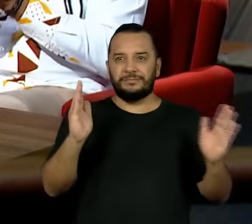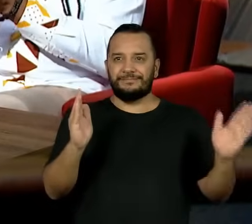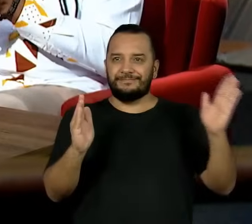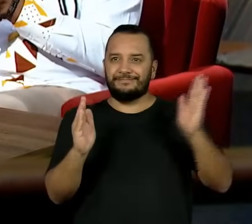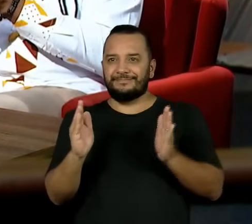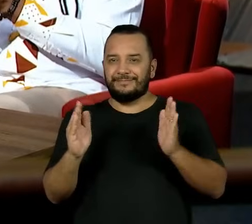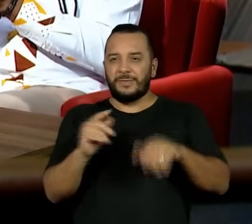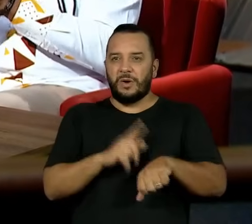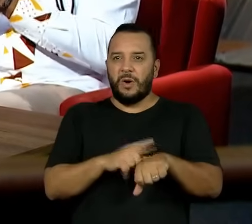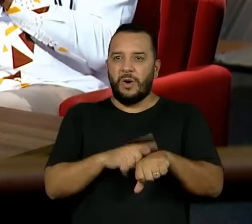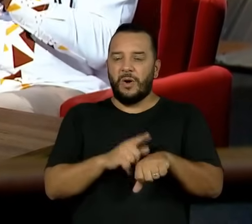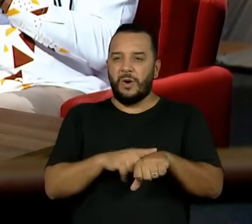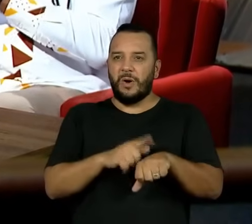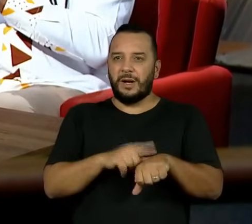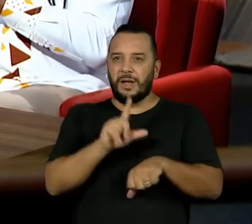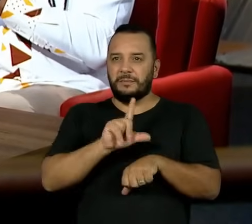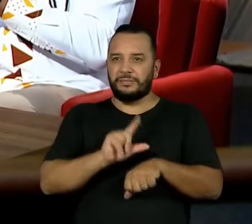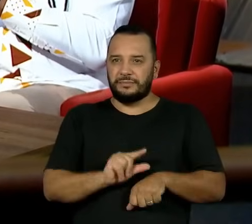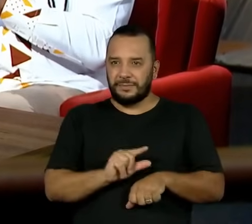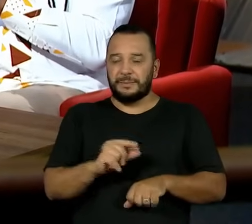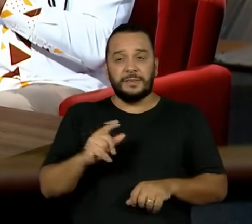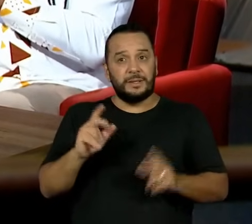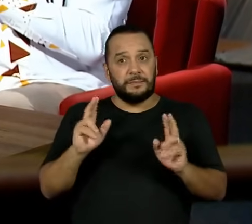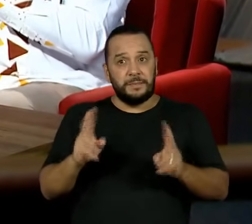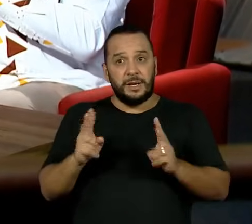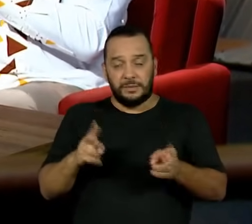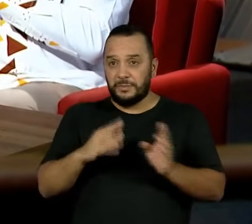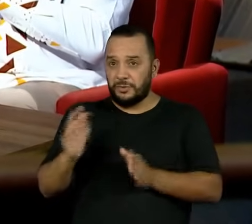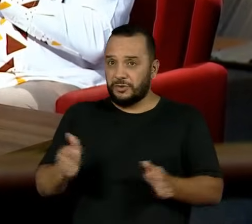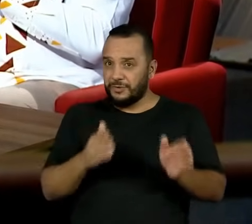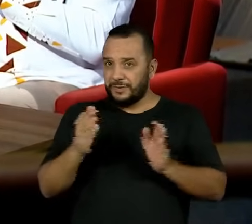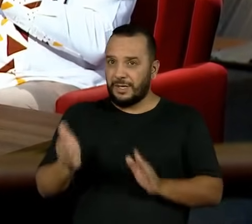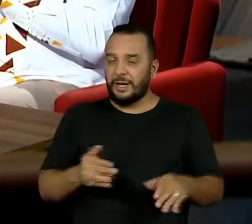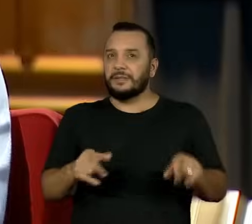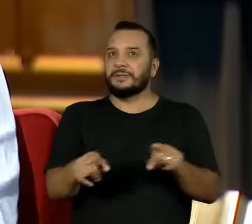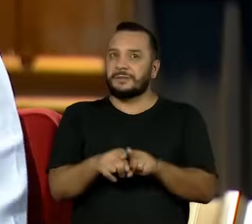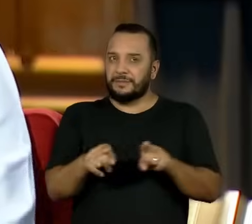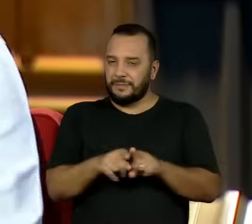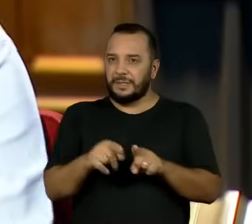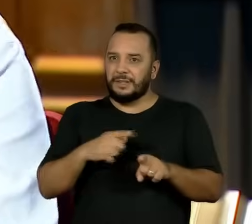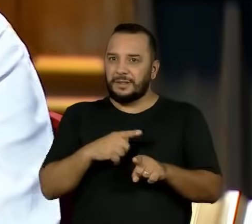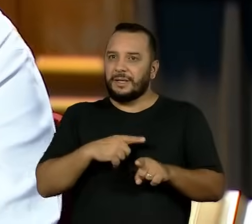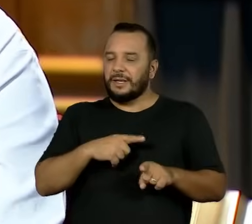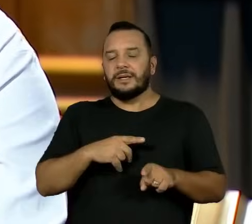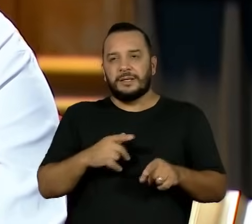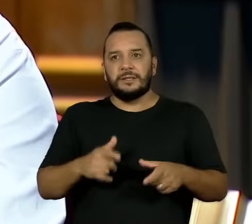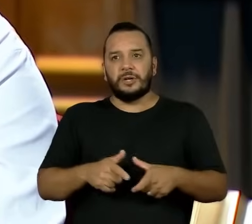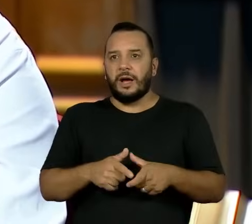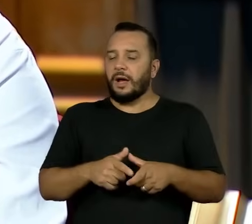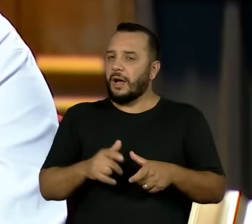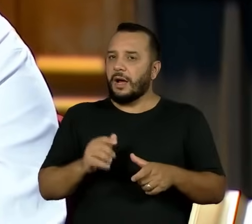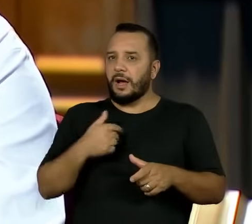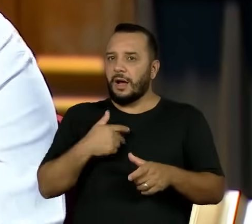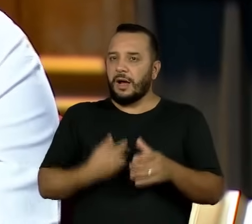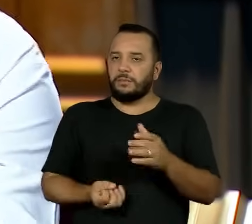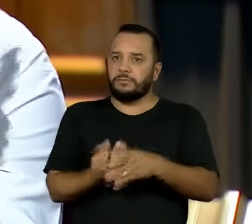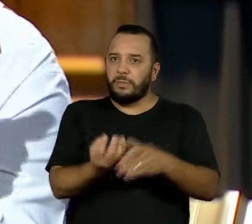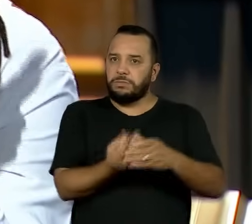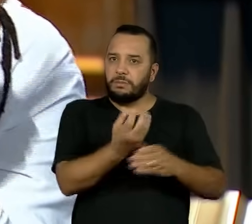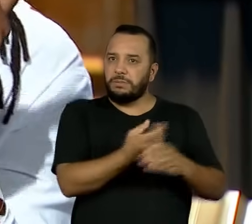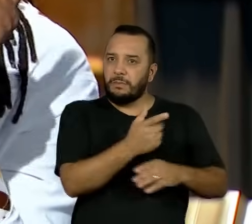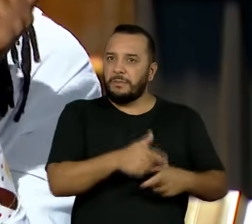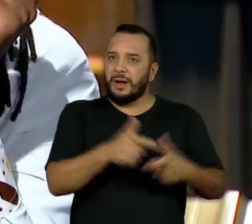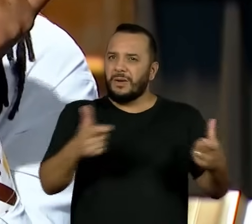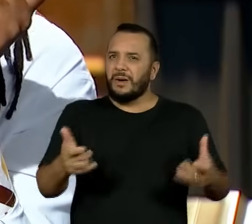menos horas, para ter a mesma produtividade e um rendimento maior. Mas para quem vale isso? Quer dizer, a